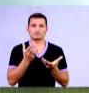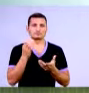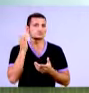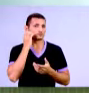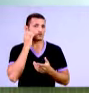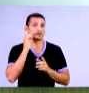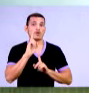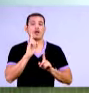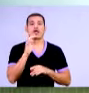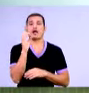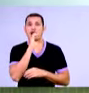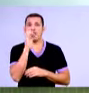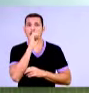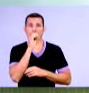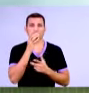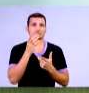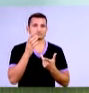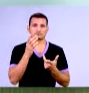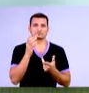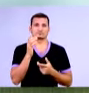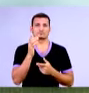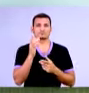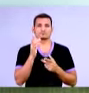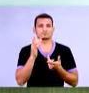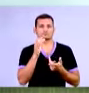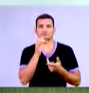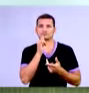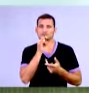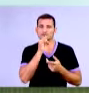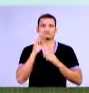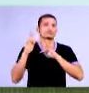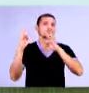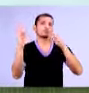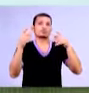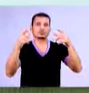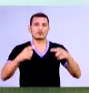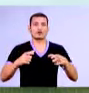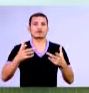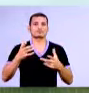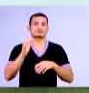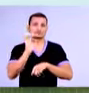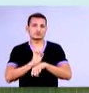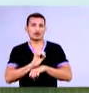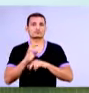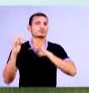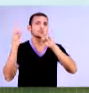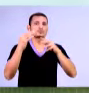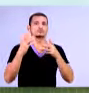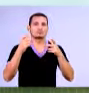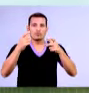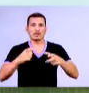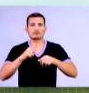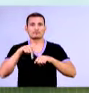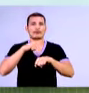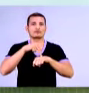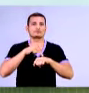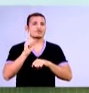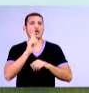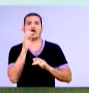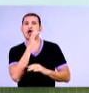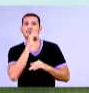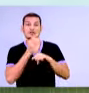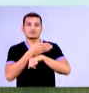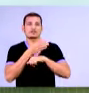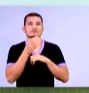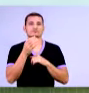velozes em todos os cantos do nosso país, por exemplo, em todos os cantos do nosso estado, por exemplo. Né? Então, se você tem